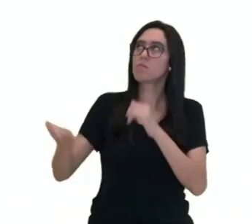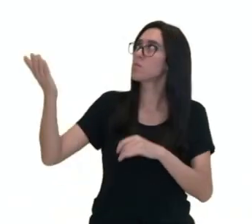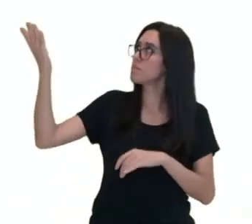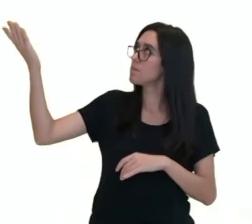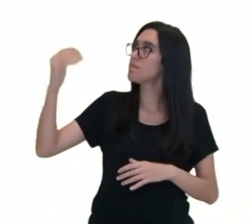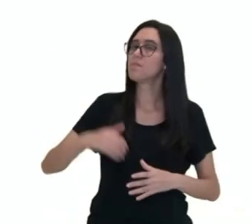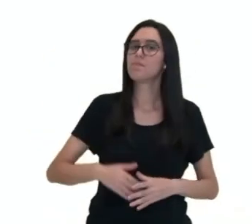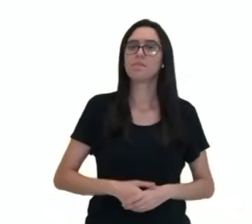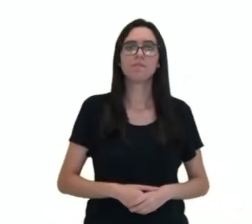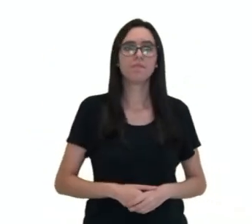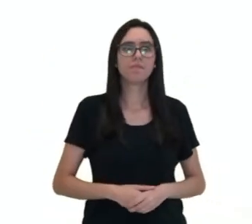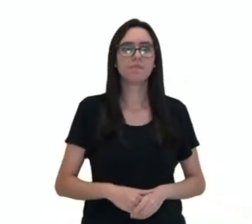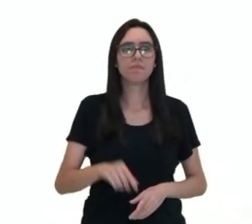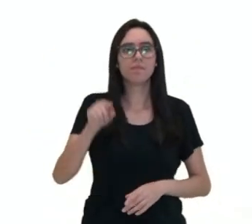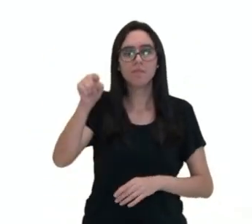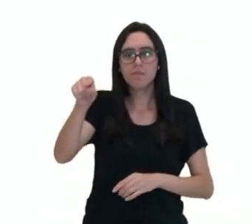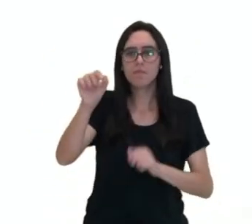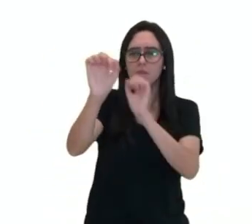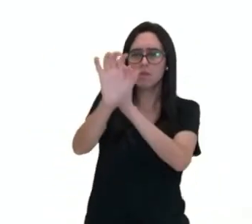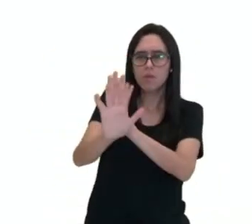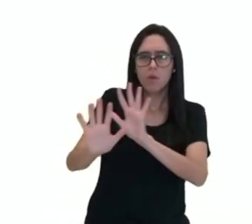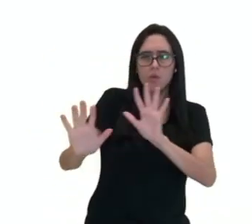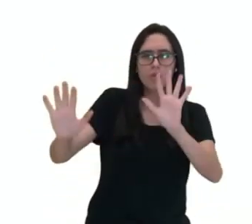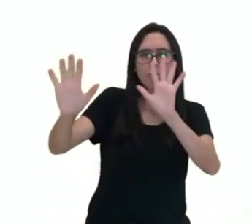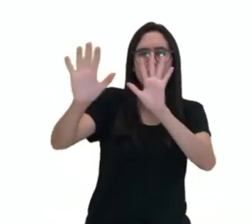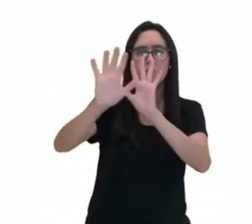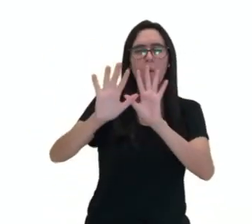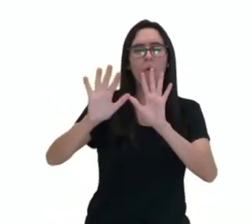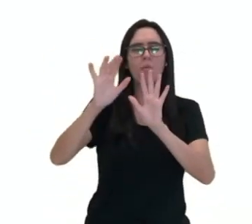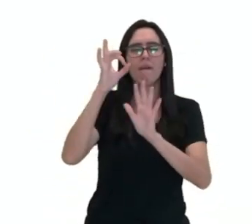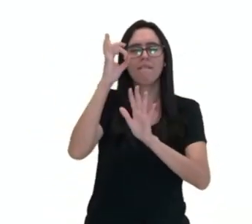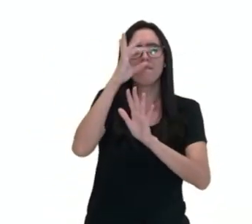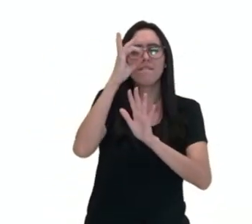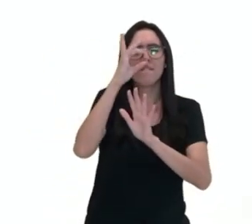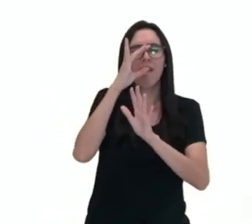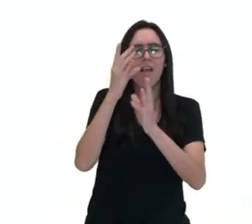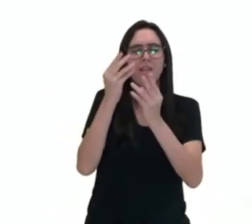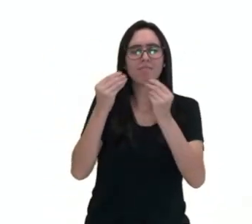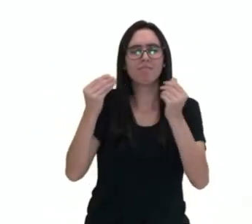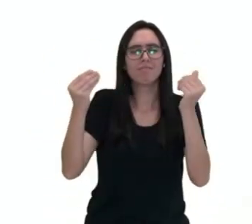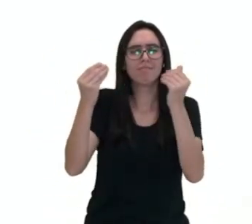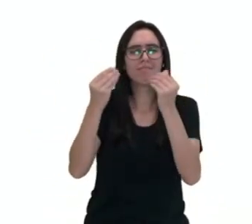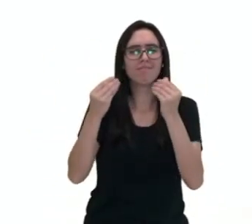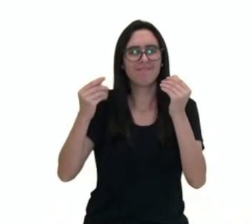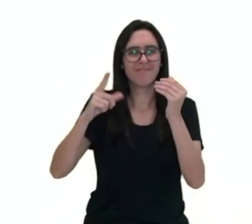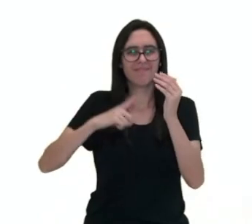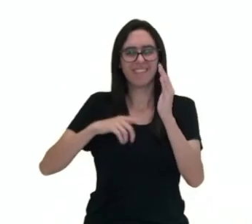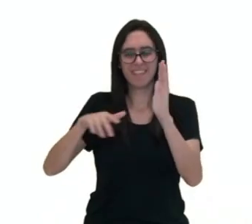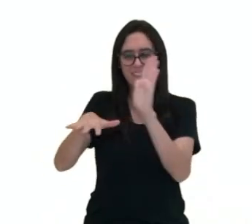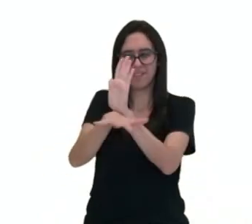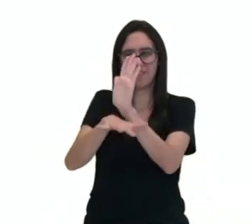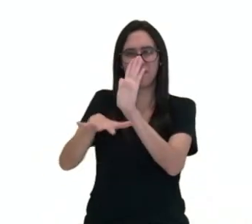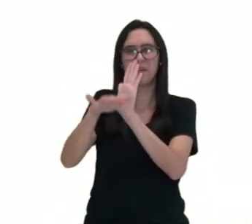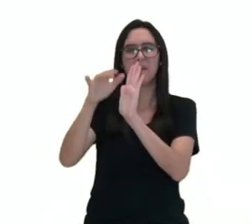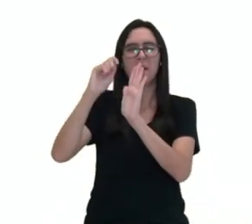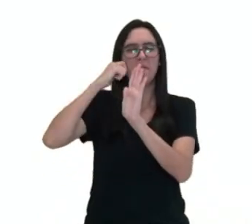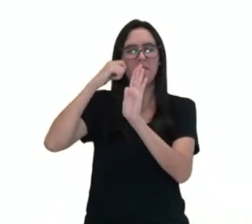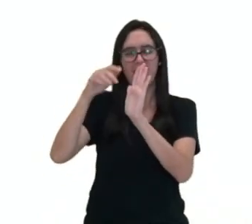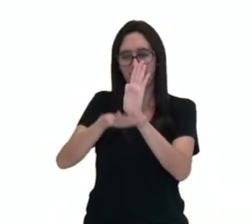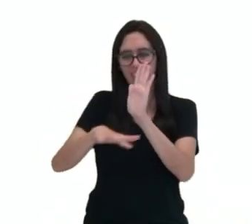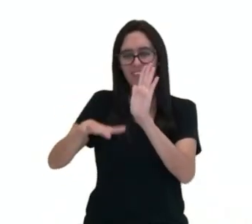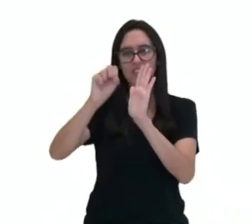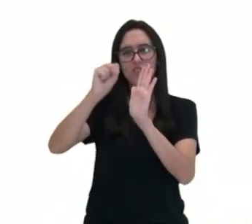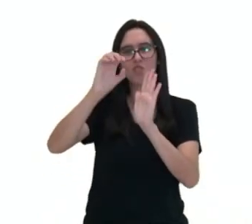sinestesia, era uma sombra verde e macia, né? Então vejam que a gente tem aqui, que mexe com o campo